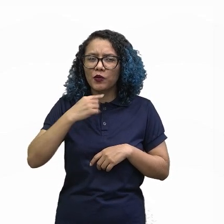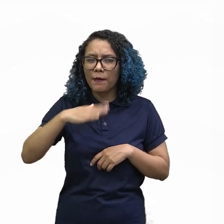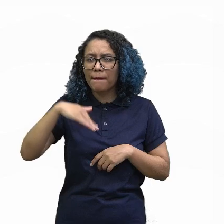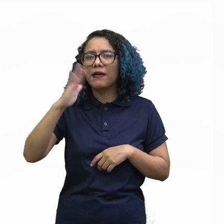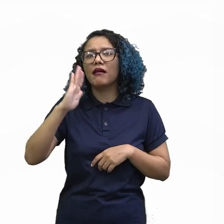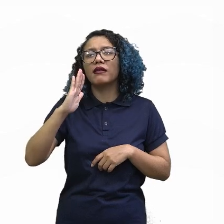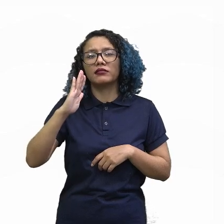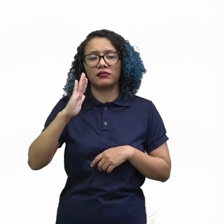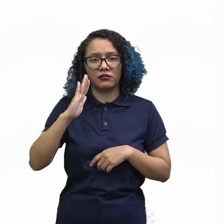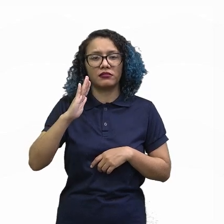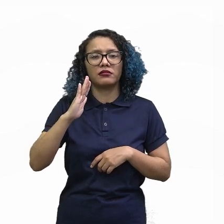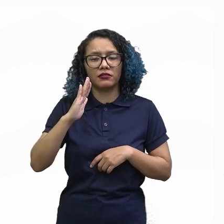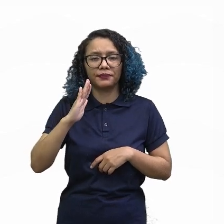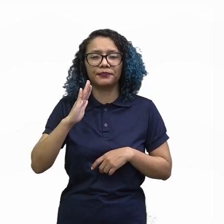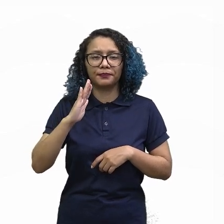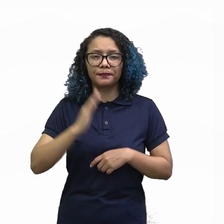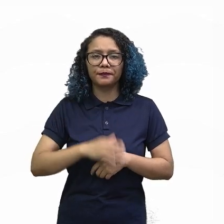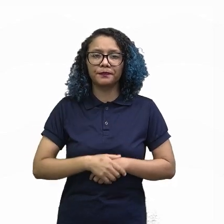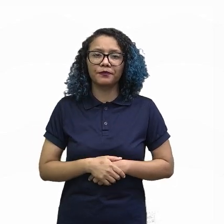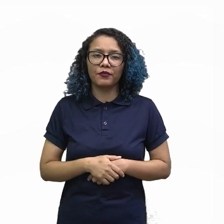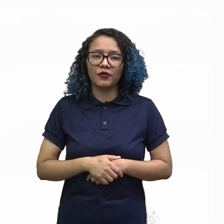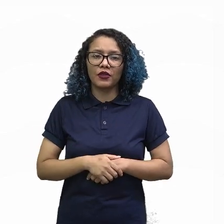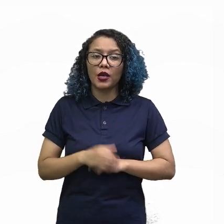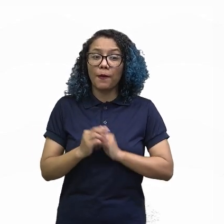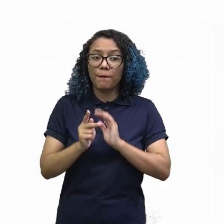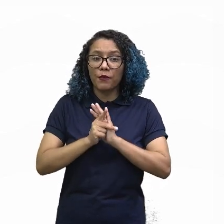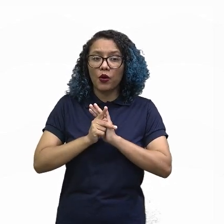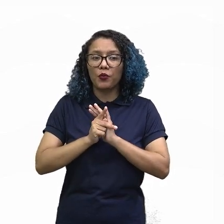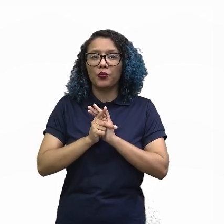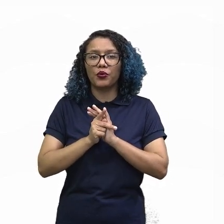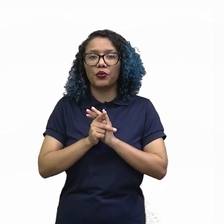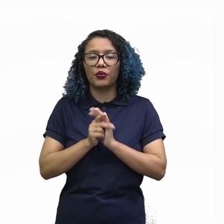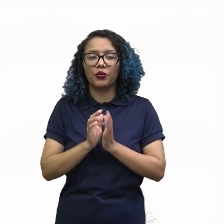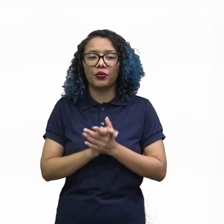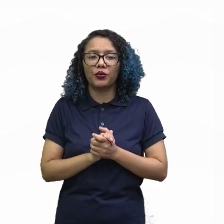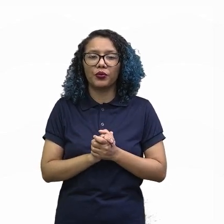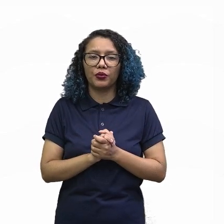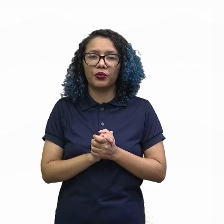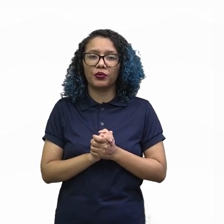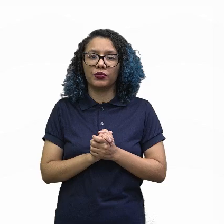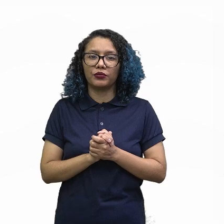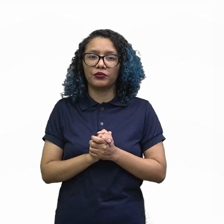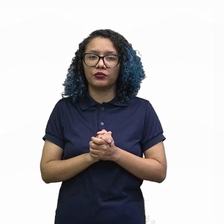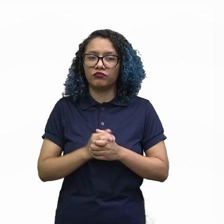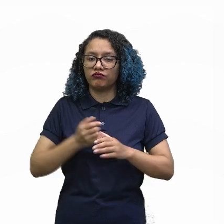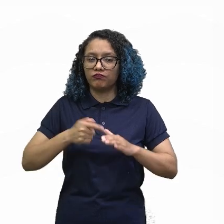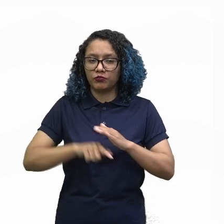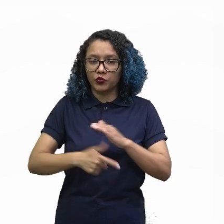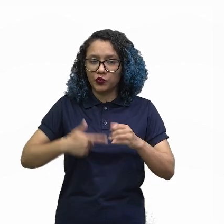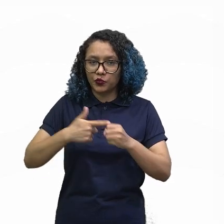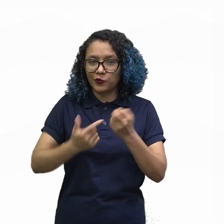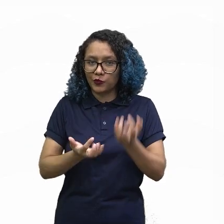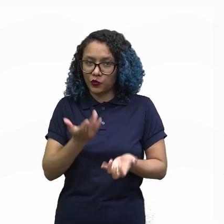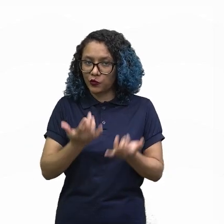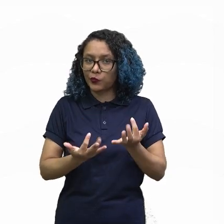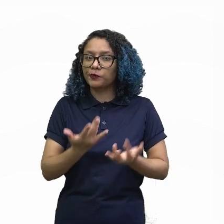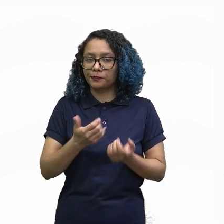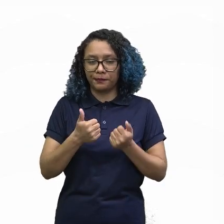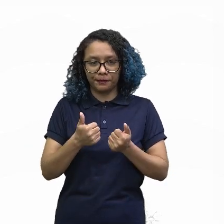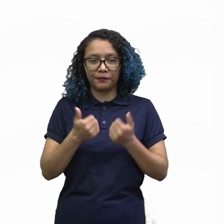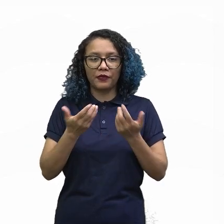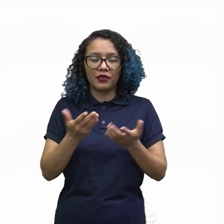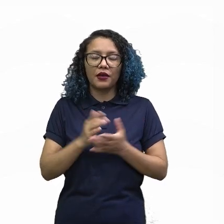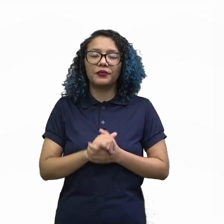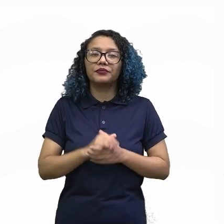né, aquelas que resultam aí da queima de material, né, de material fóssil, por exemplo. As